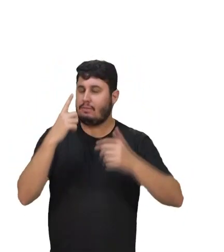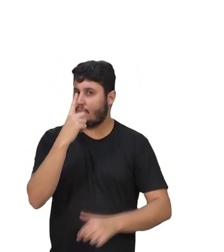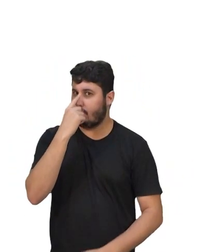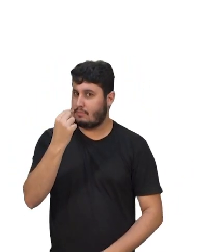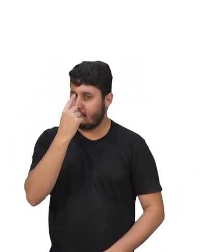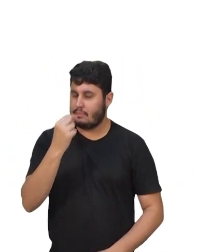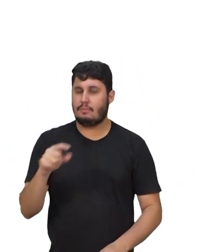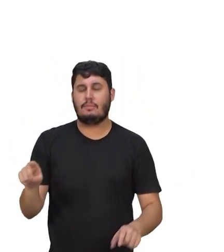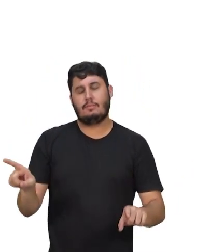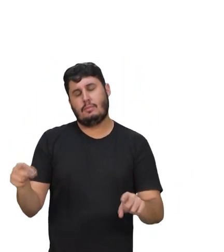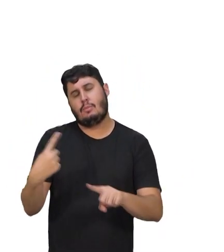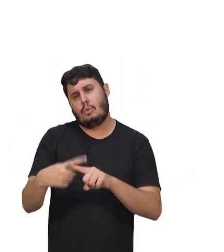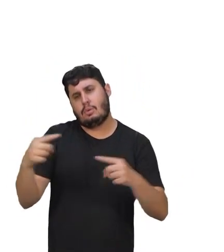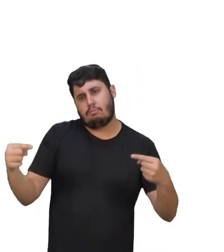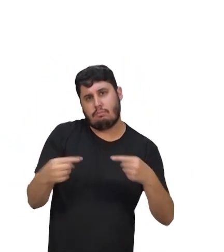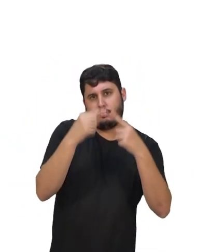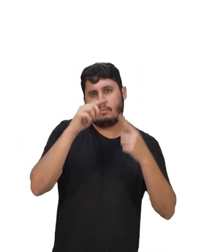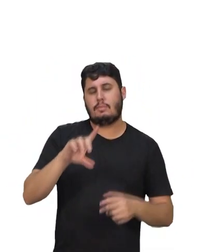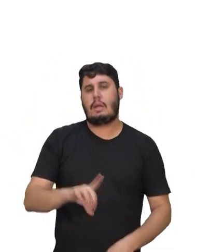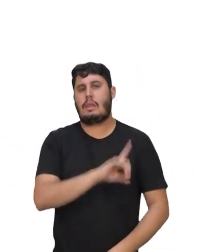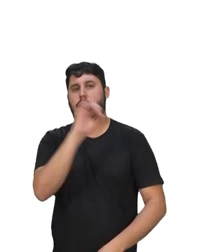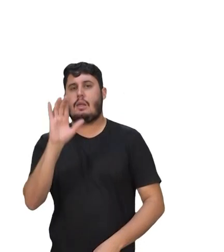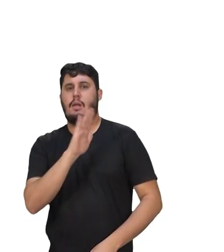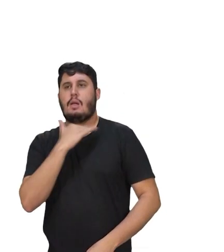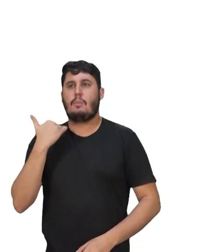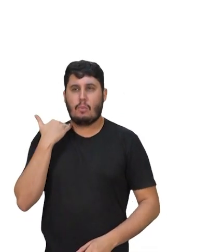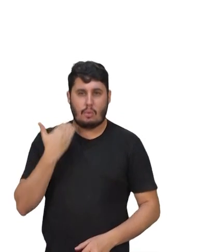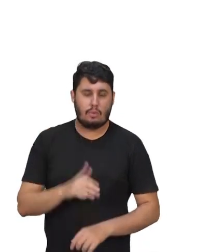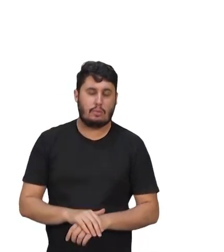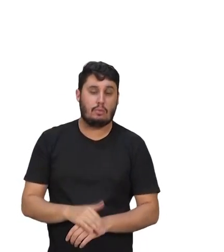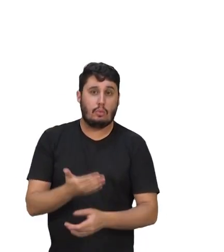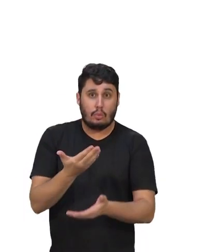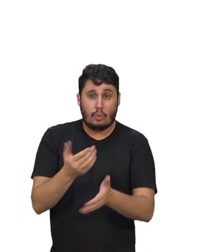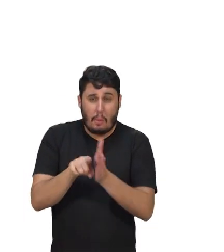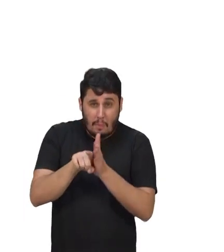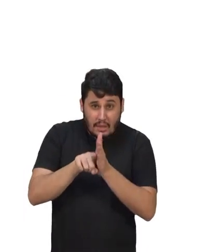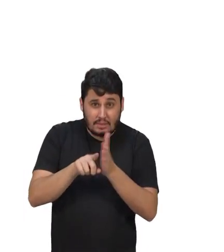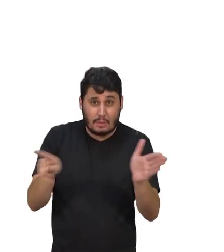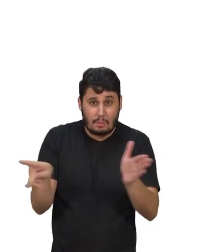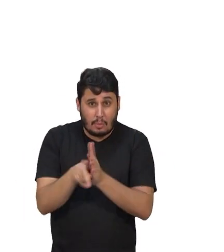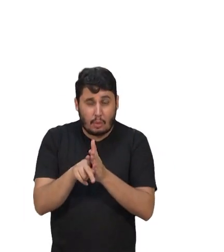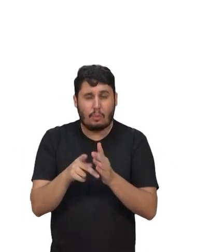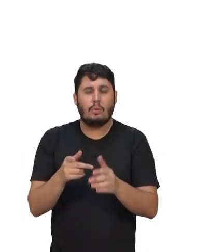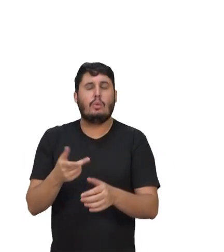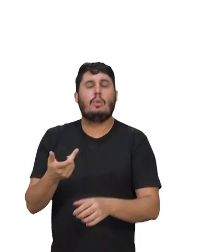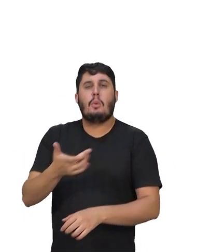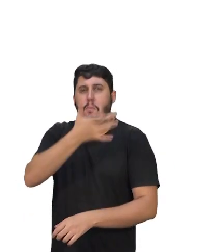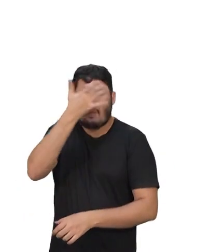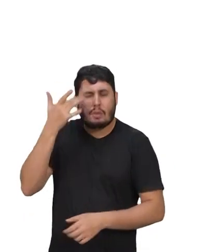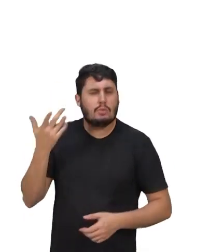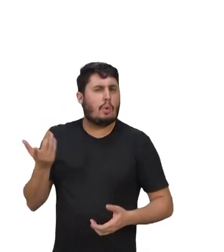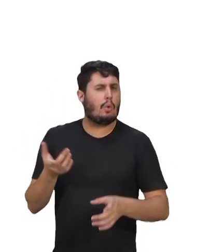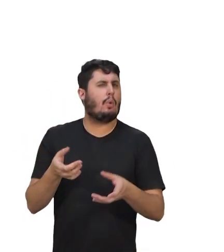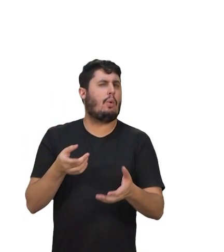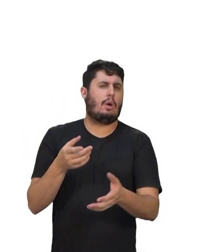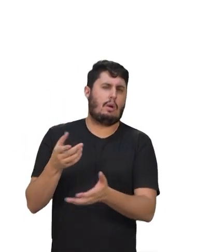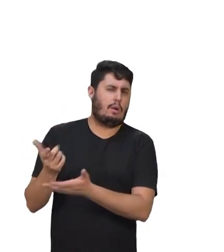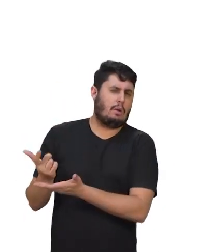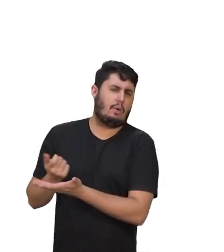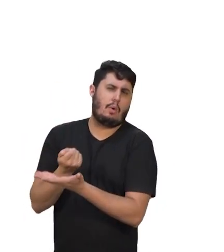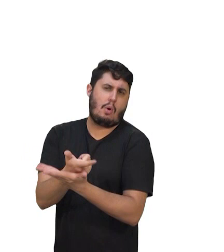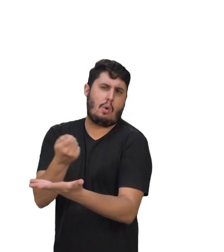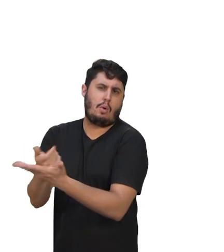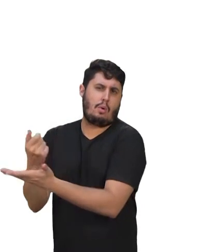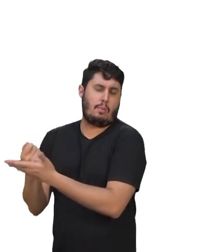o Dia dos Mortos. Um estudo da Procuradoria de Defesa do Consumidor, Profeco, elaborado em outubro de 2009, revelou